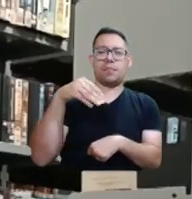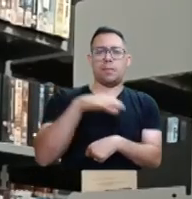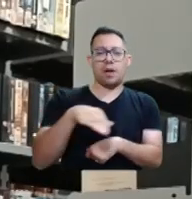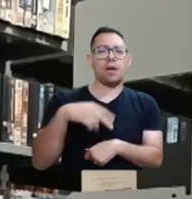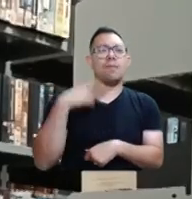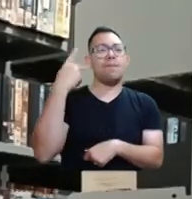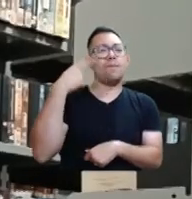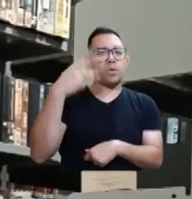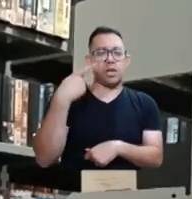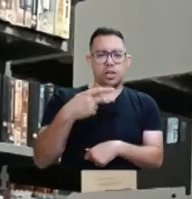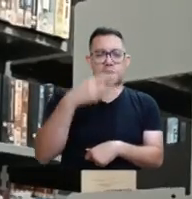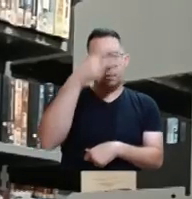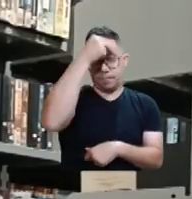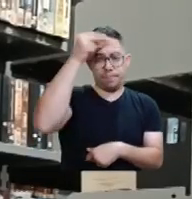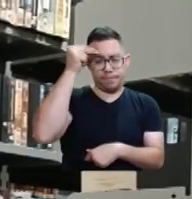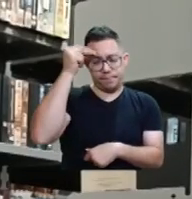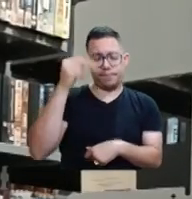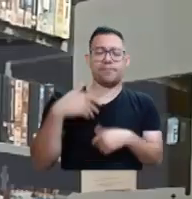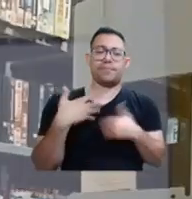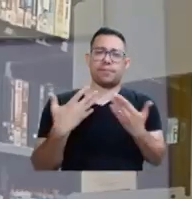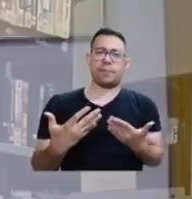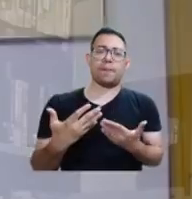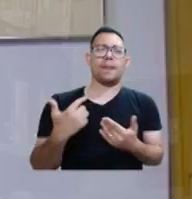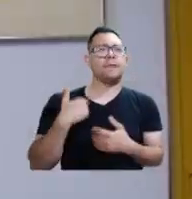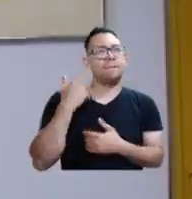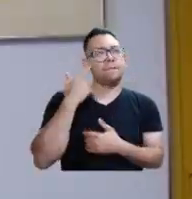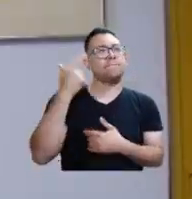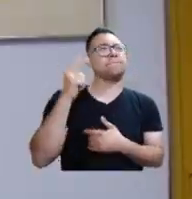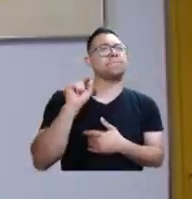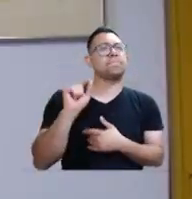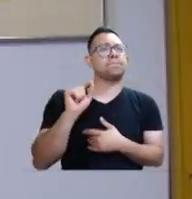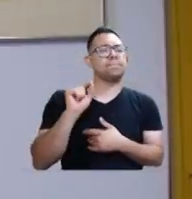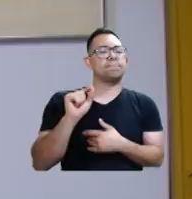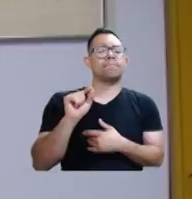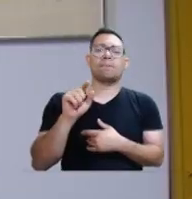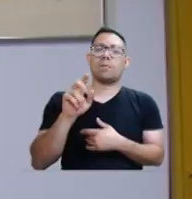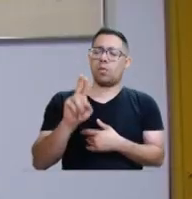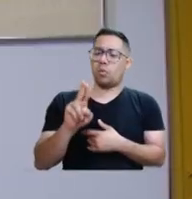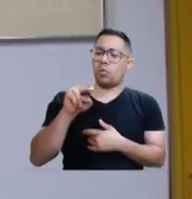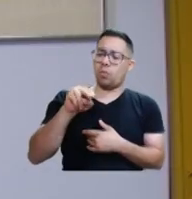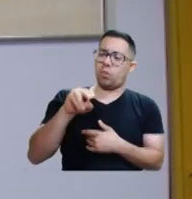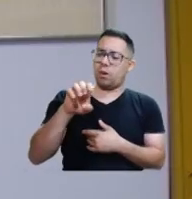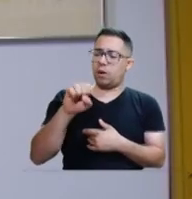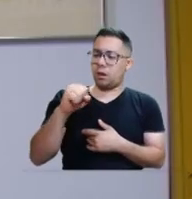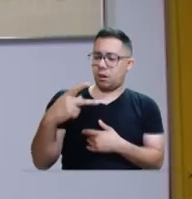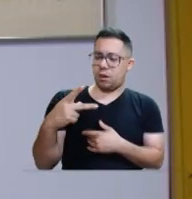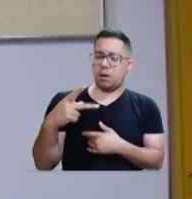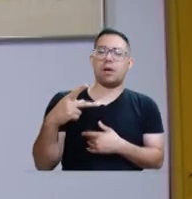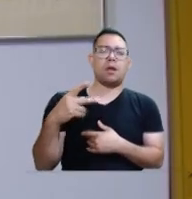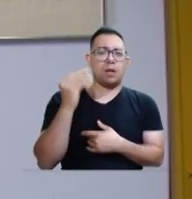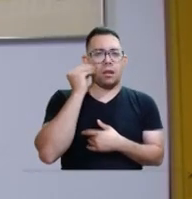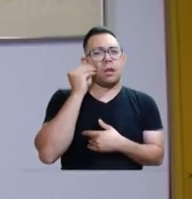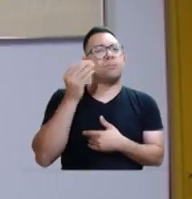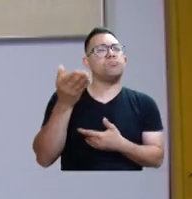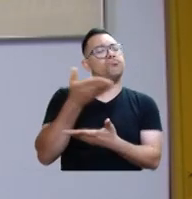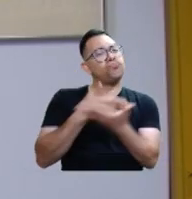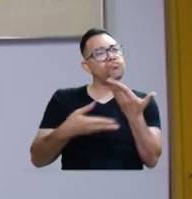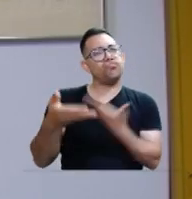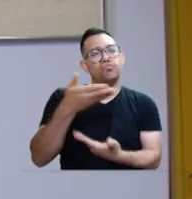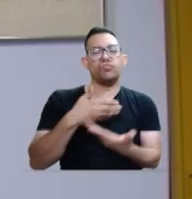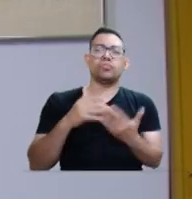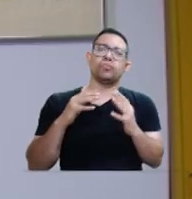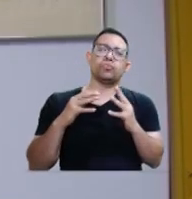de mestrado profissional em políticas públicas, de que a presença da Unesp na cidade